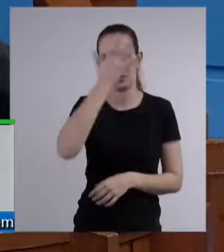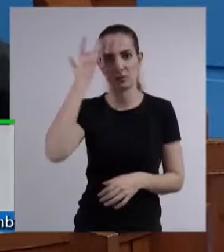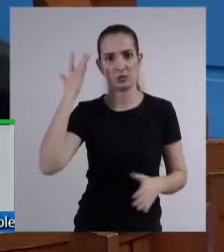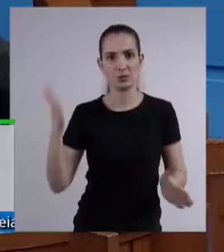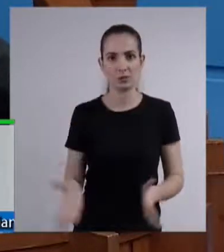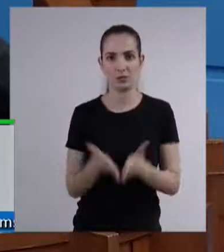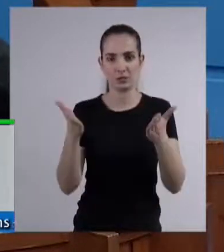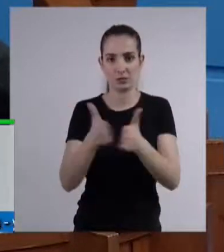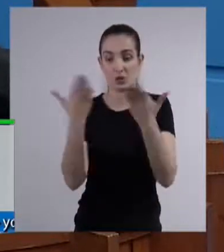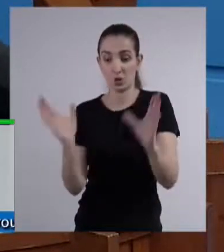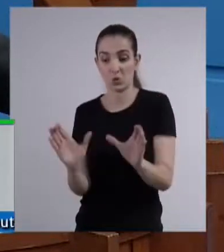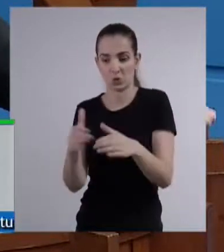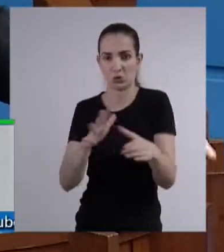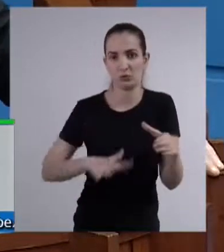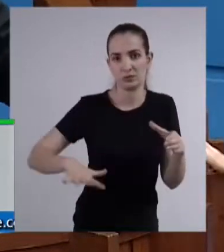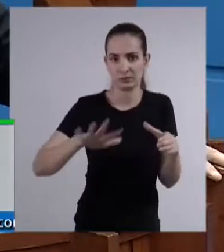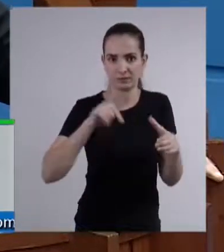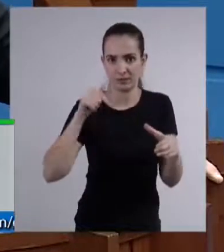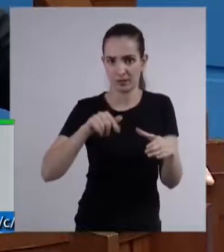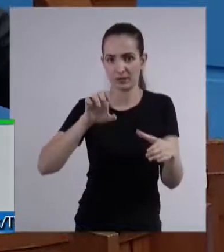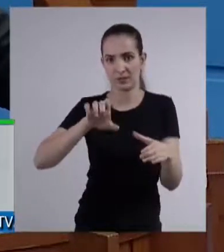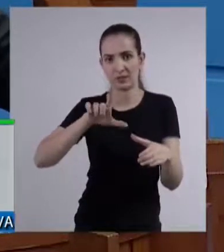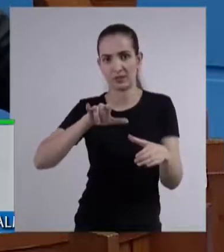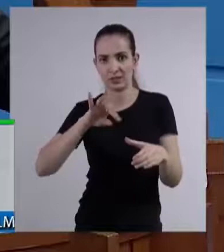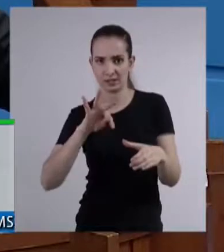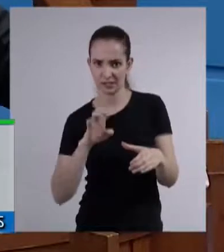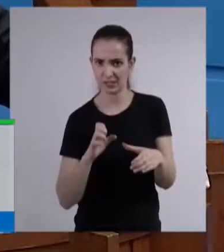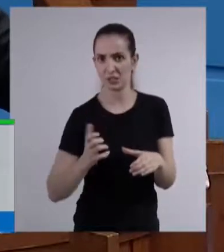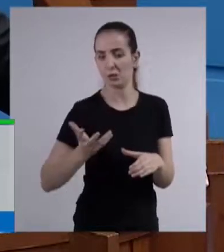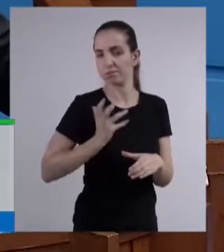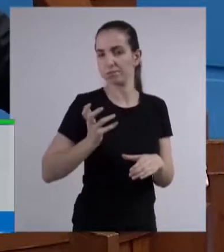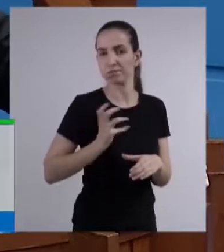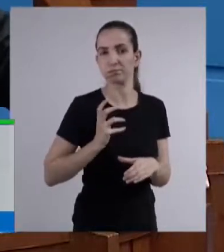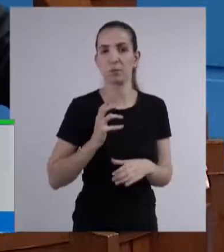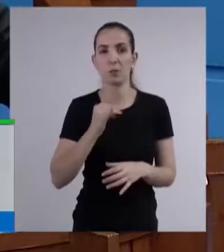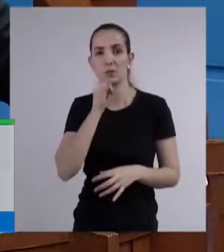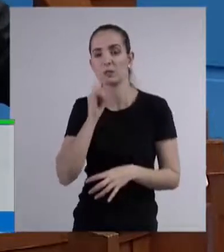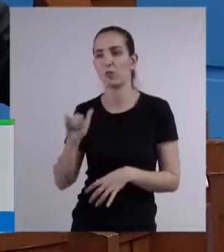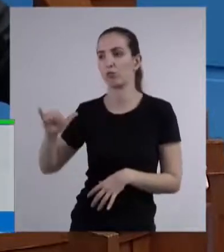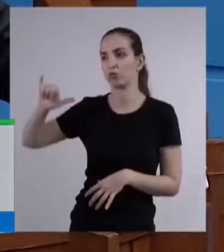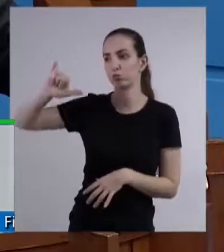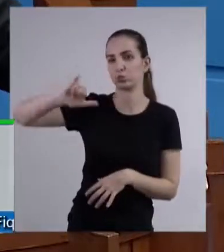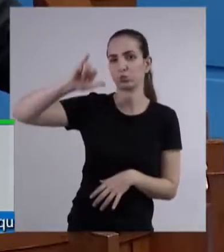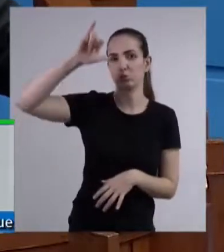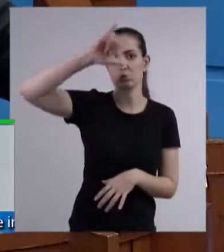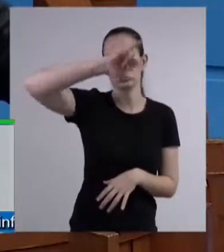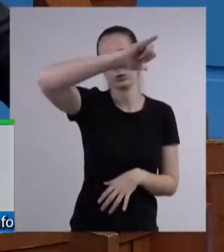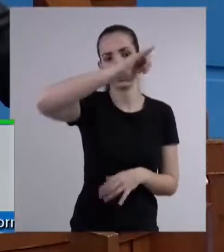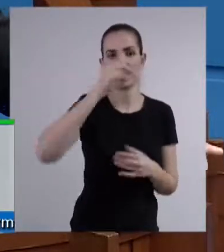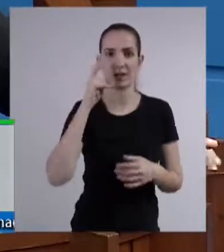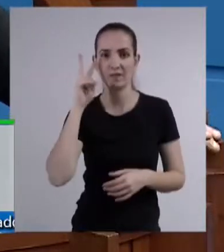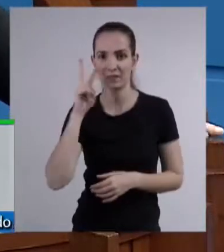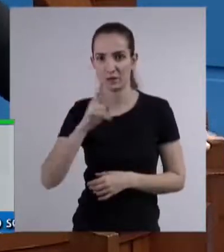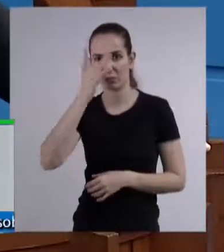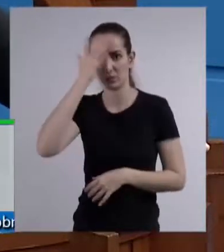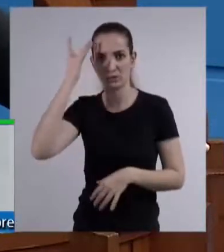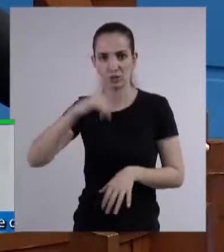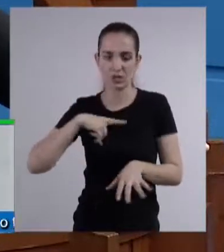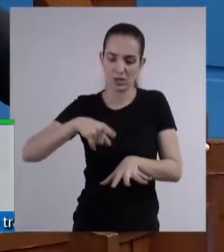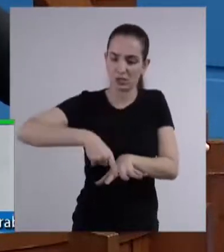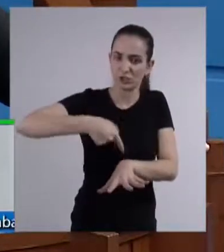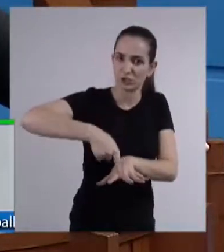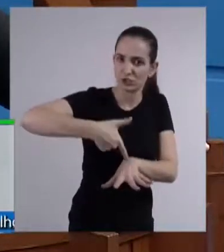E setores dessa elite, quando iam viajar de avião e viam lá pessoas de chinelo havaiana,